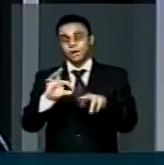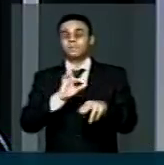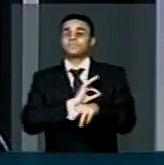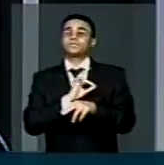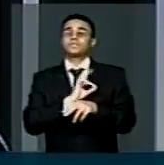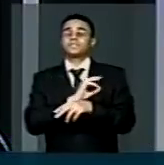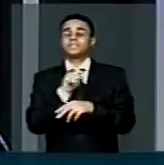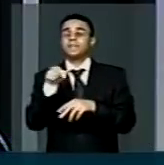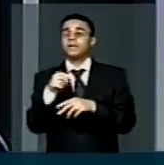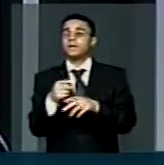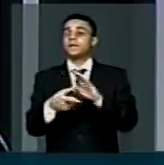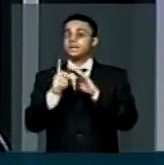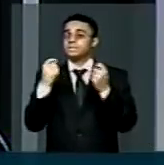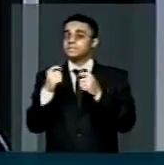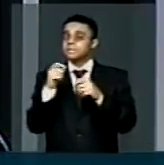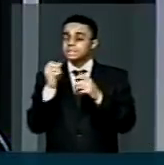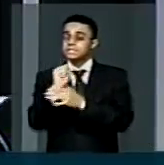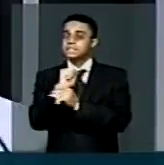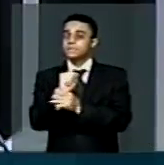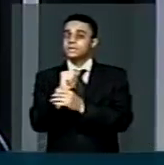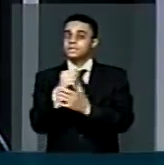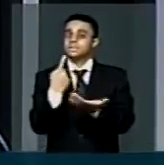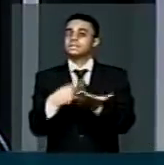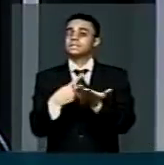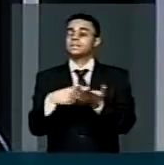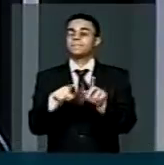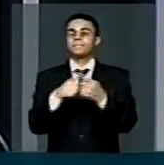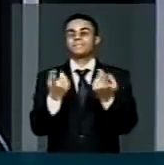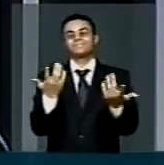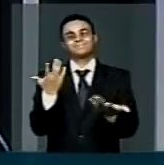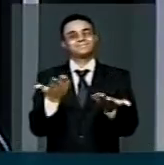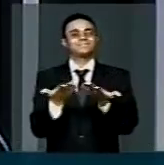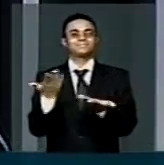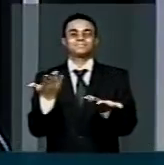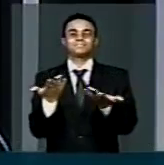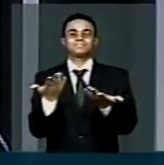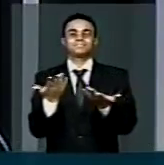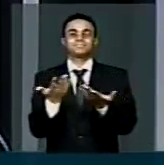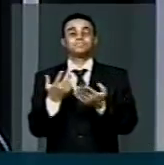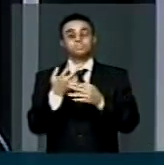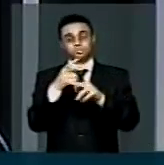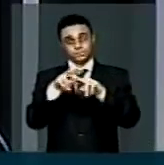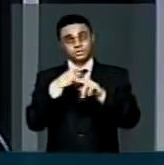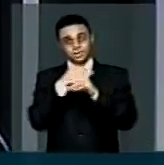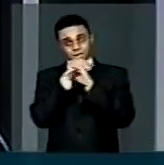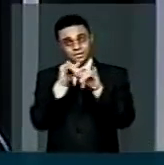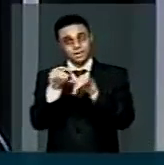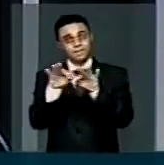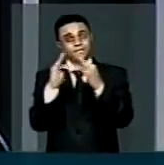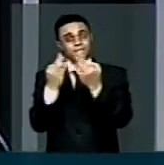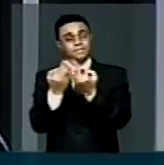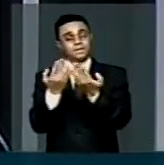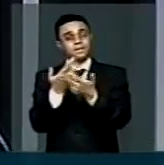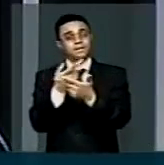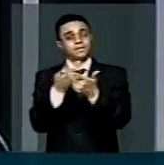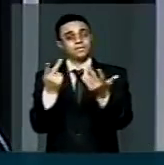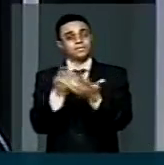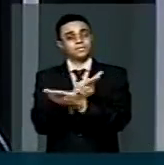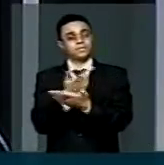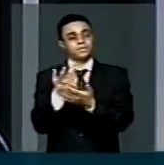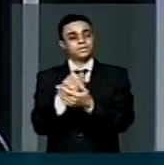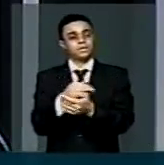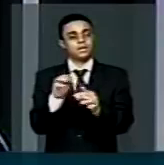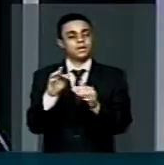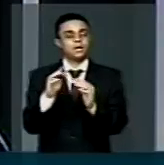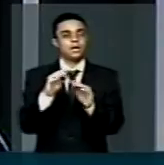deveriam garantir a tranquilidade e a segurança de todos. Que o digam as famílias humilhadas na desocupação da favela da Oi, da